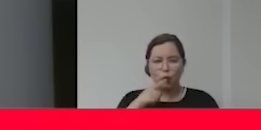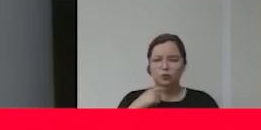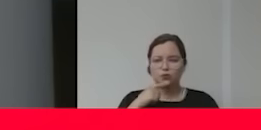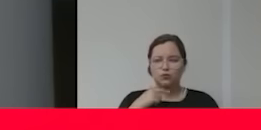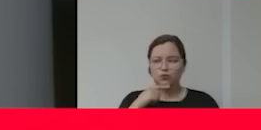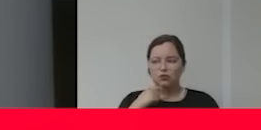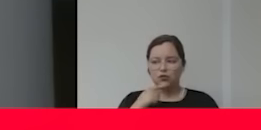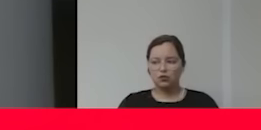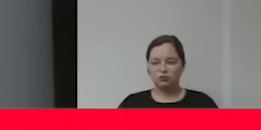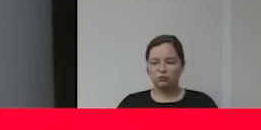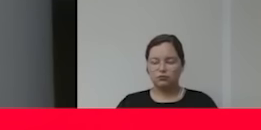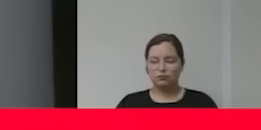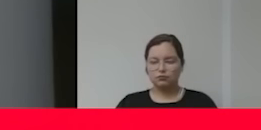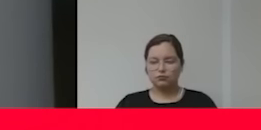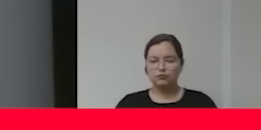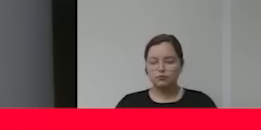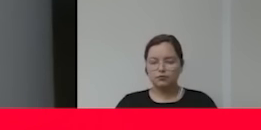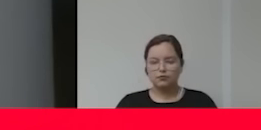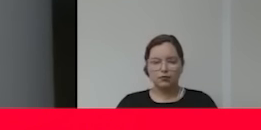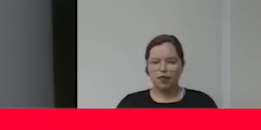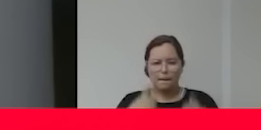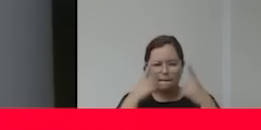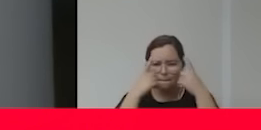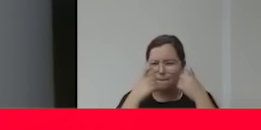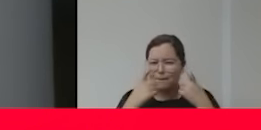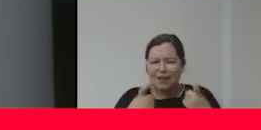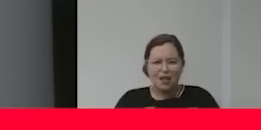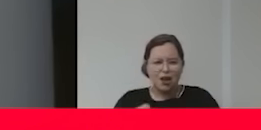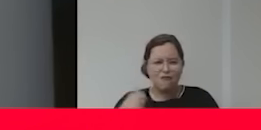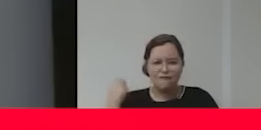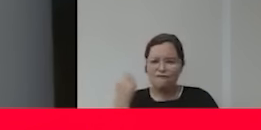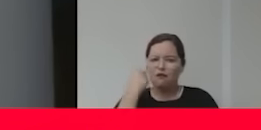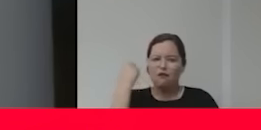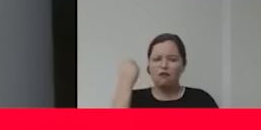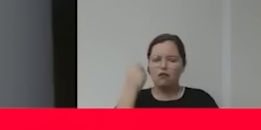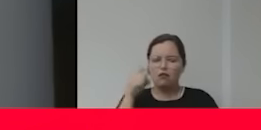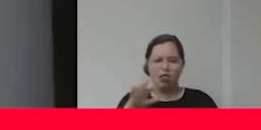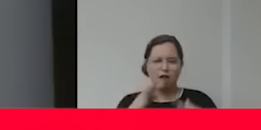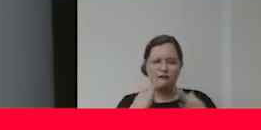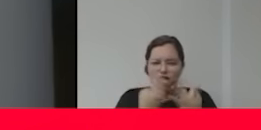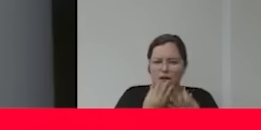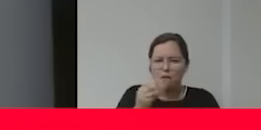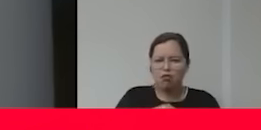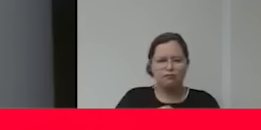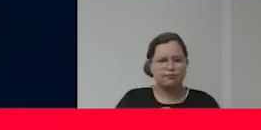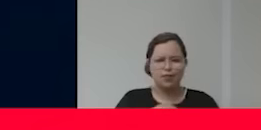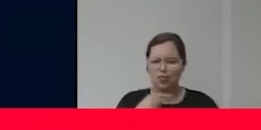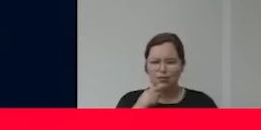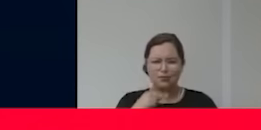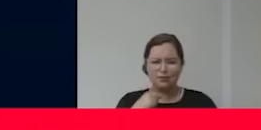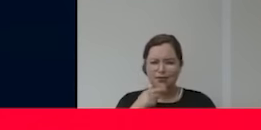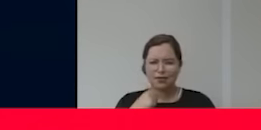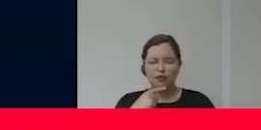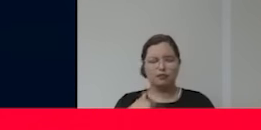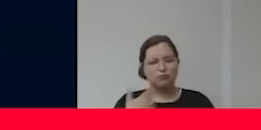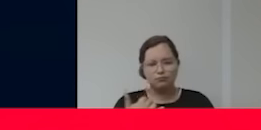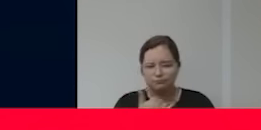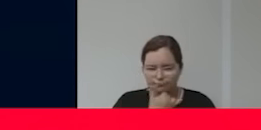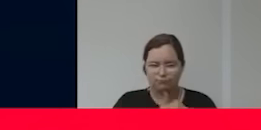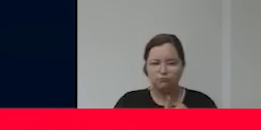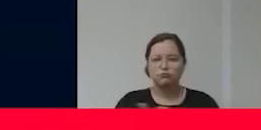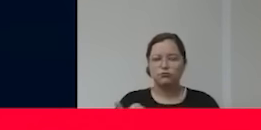flexibilizar uma violência tamanha e se dizer que isso é uma família. Então, eu peço todas as vênias ao eminente relator e aos